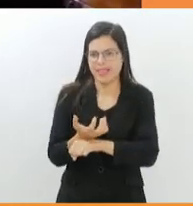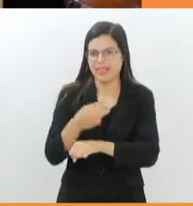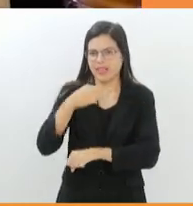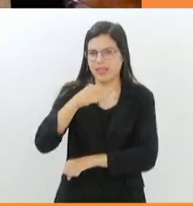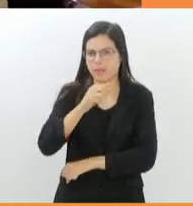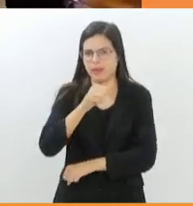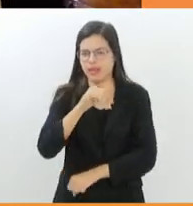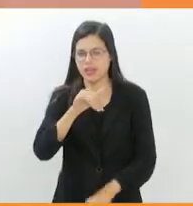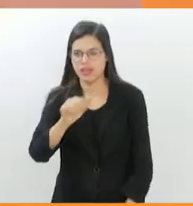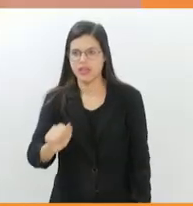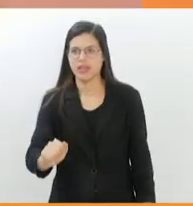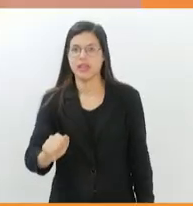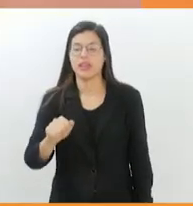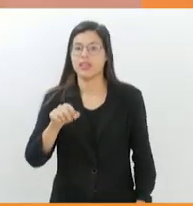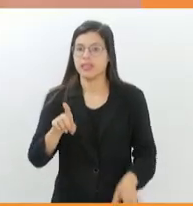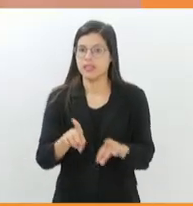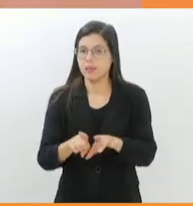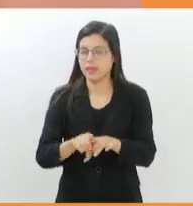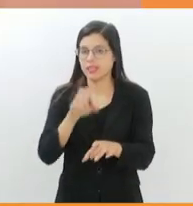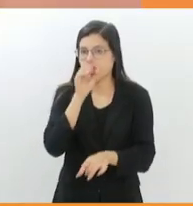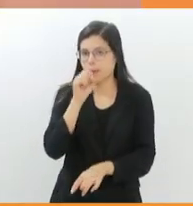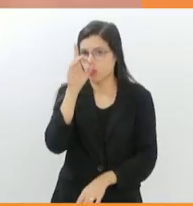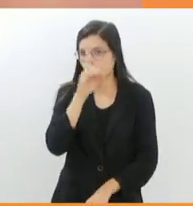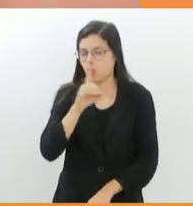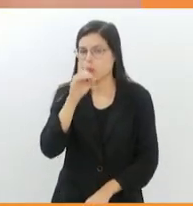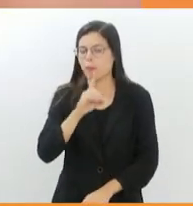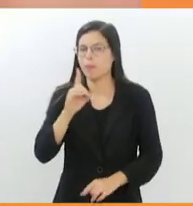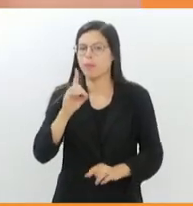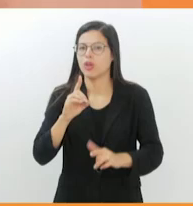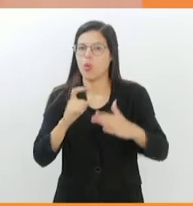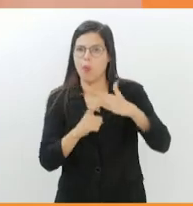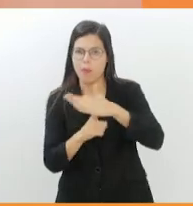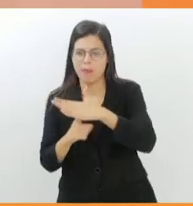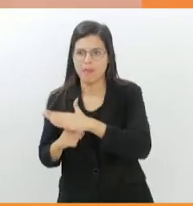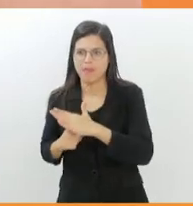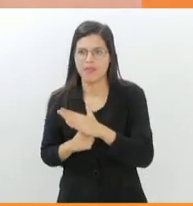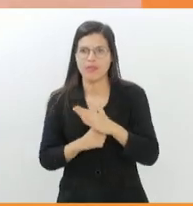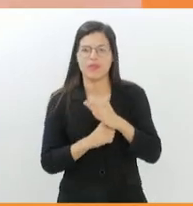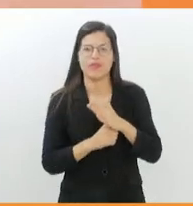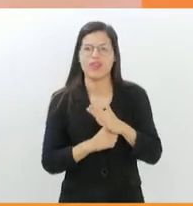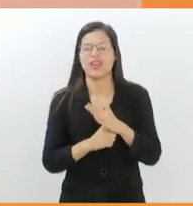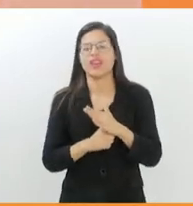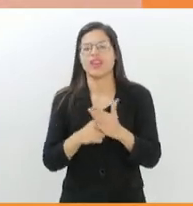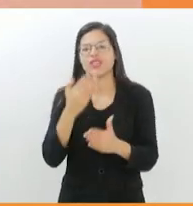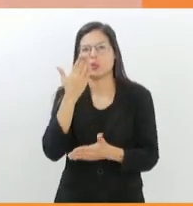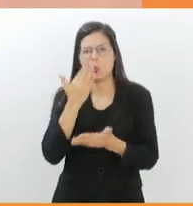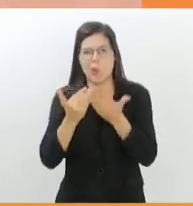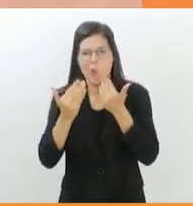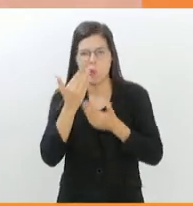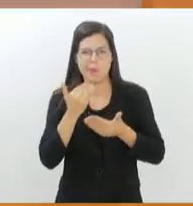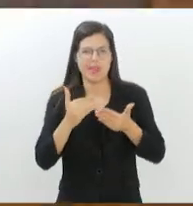domingo, a praça vai receber também uma feira de artesanato e gastronomia.